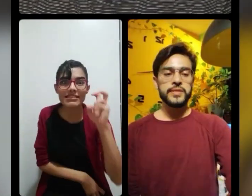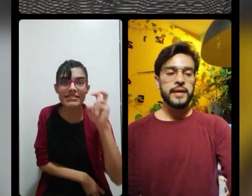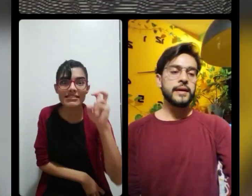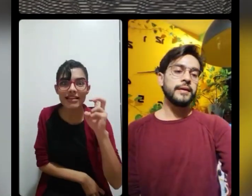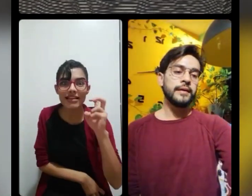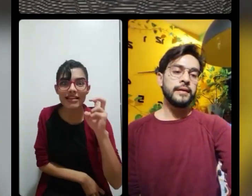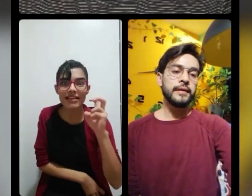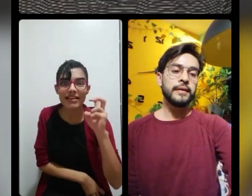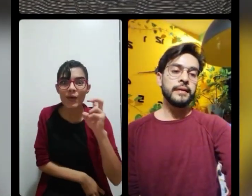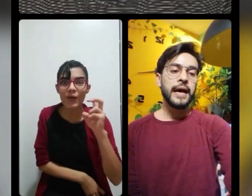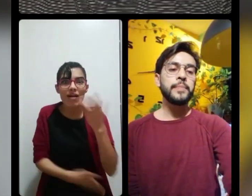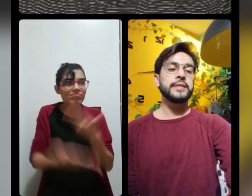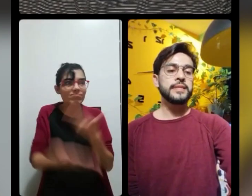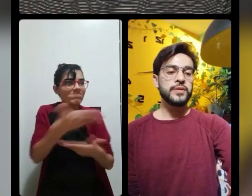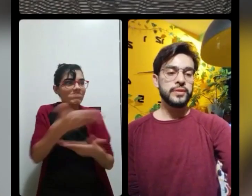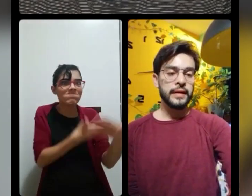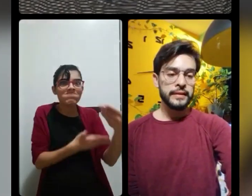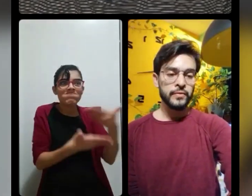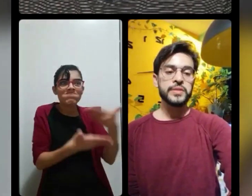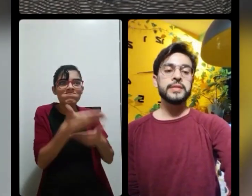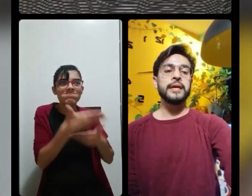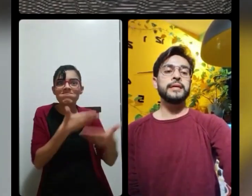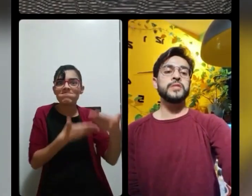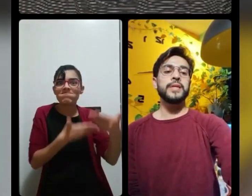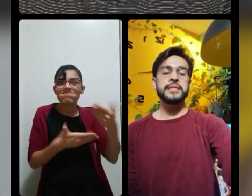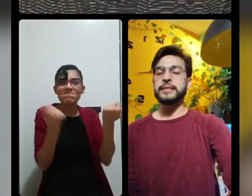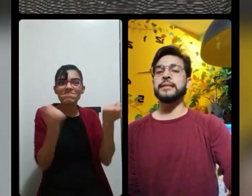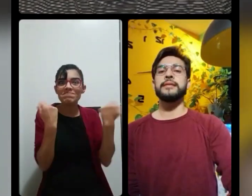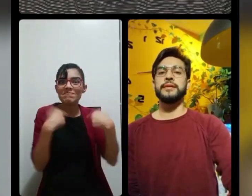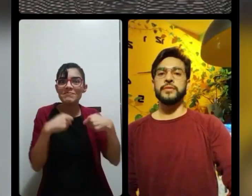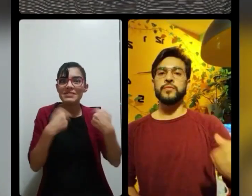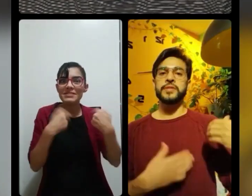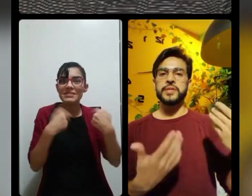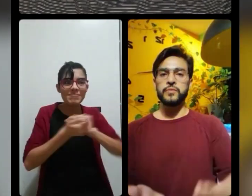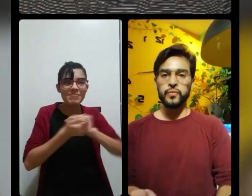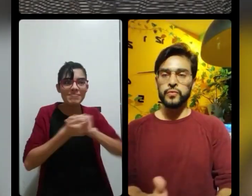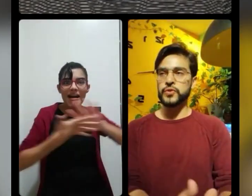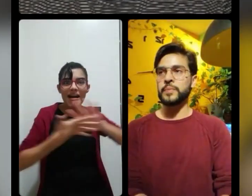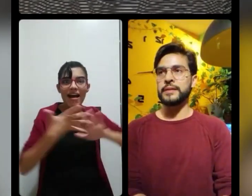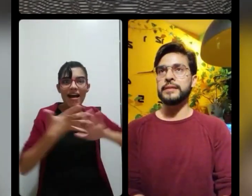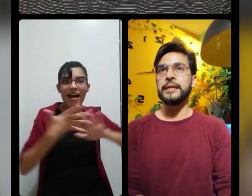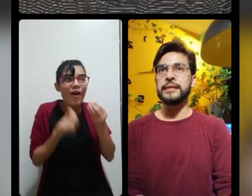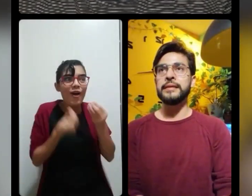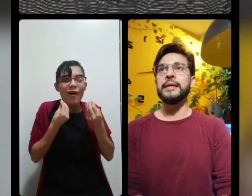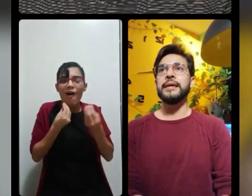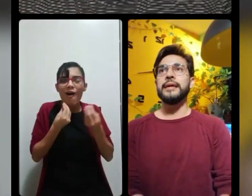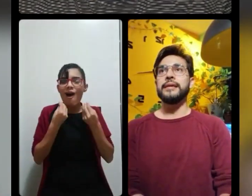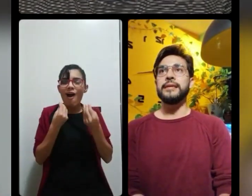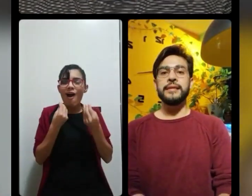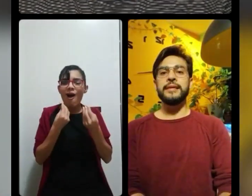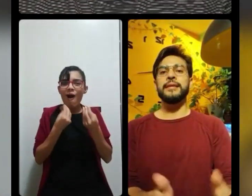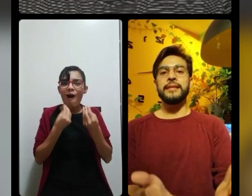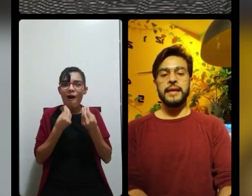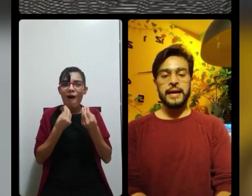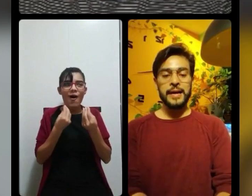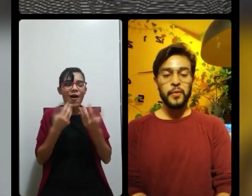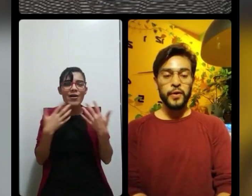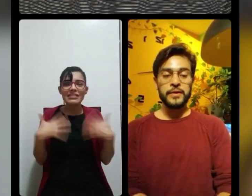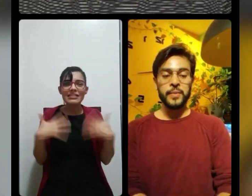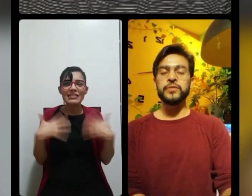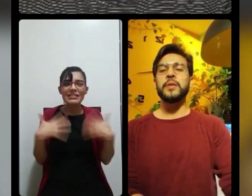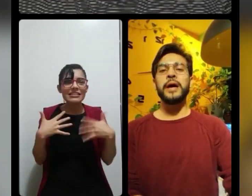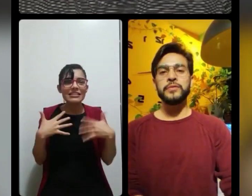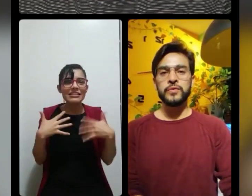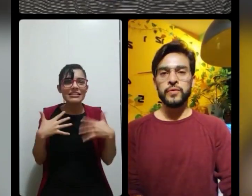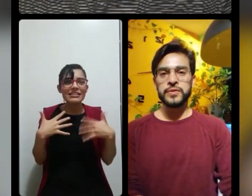de eu pensar na aprendizagem da língua de sinais brasileira. Então, eu comecei um curso a partir dali e